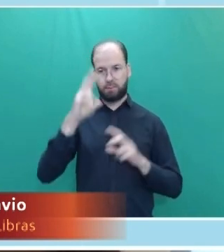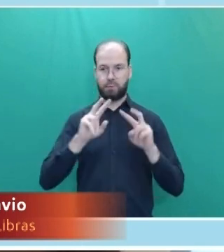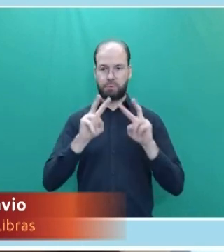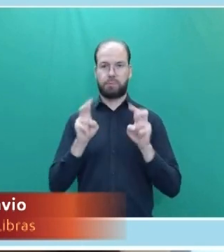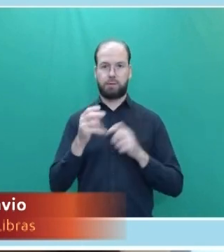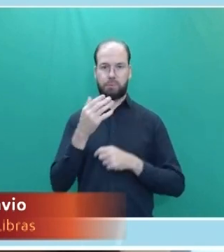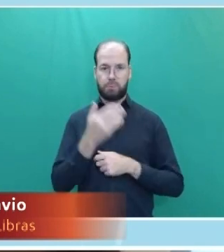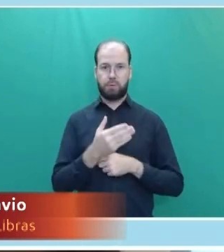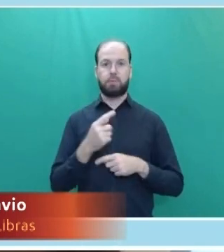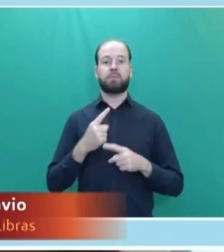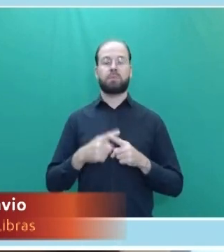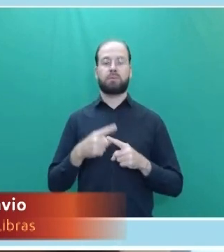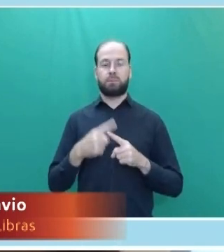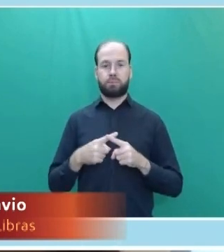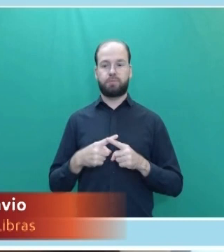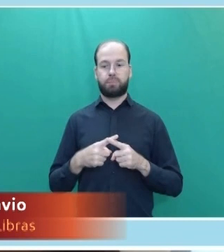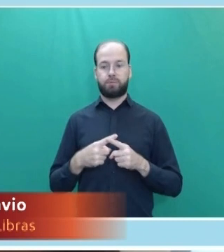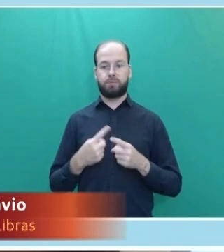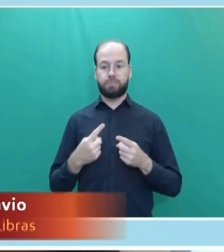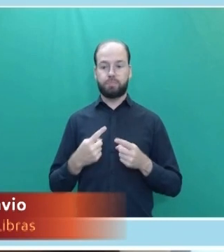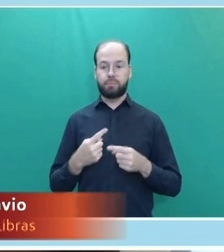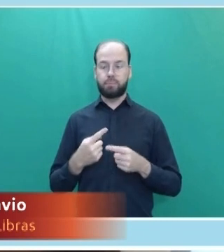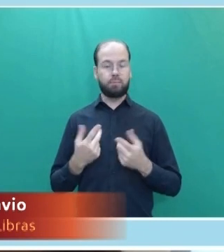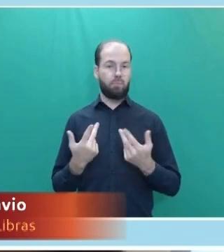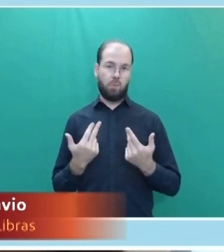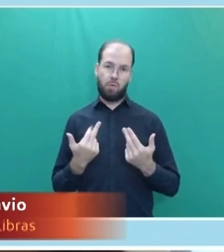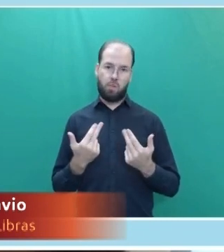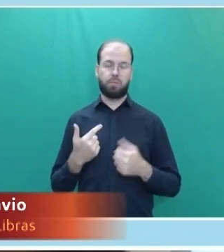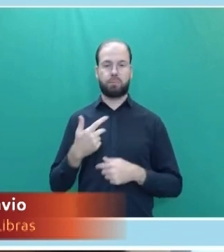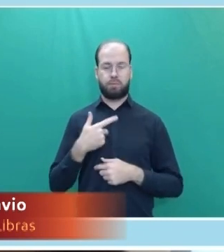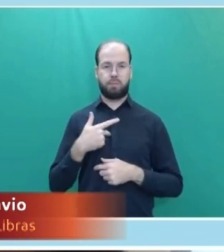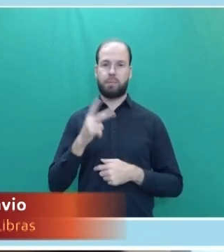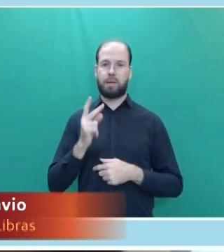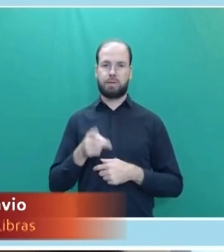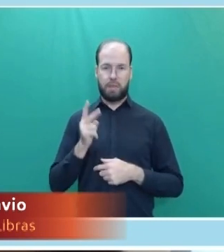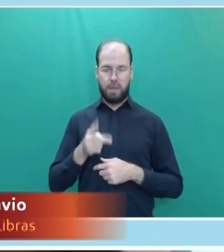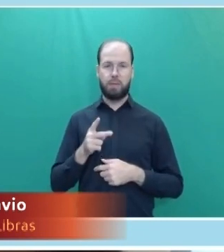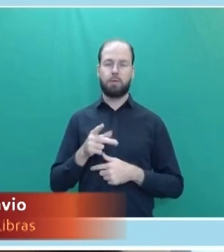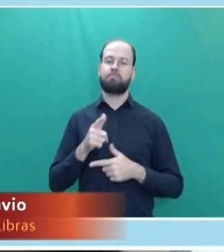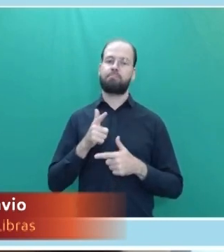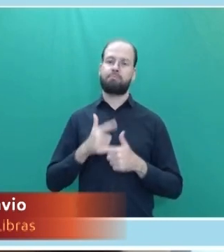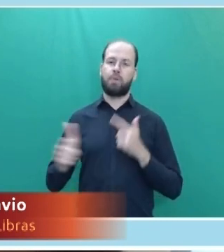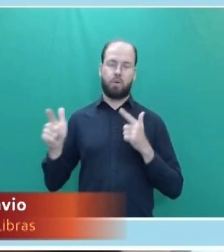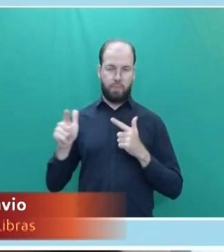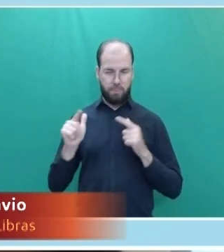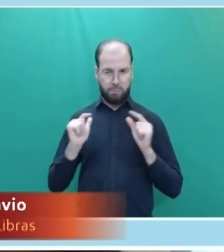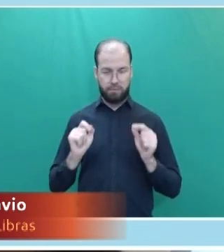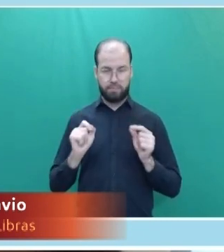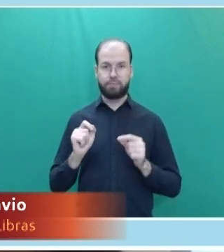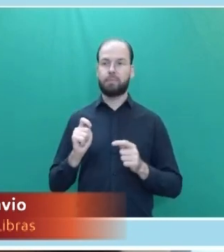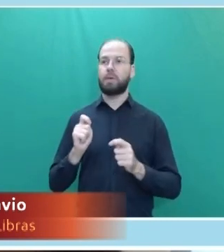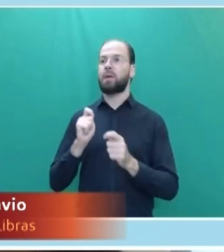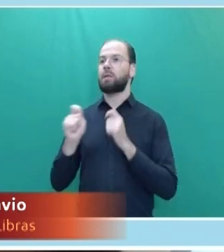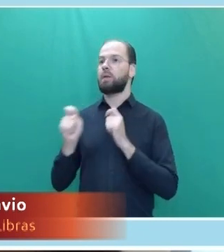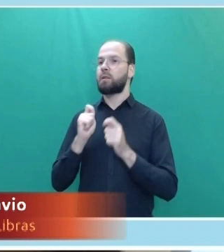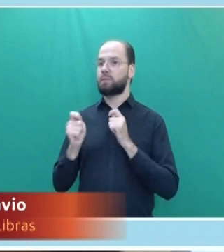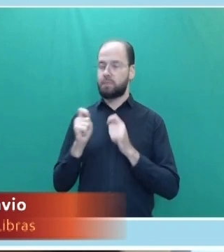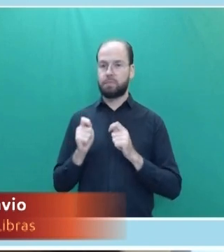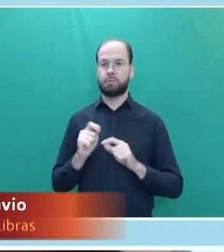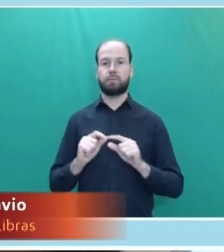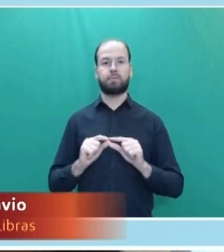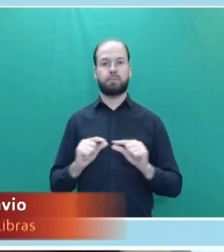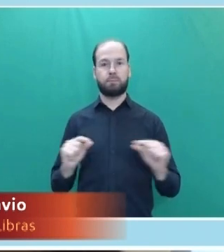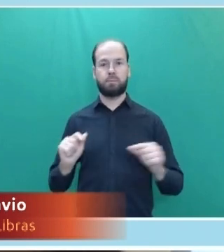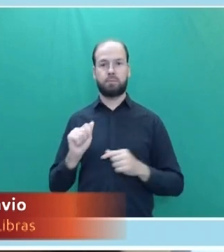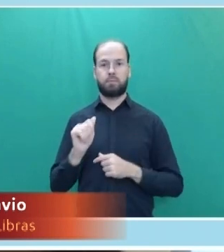né? Porque, ao mesmo tempo, para mim também é sempre um dilema quando, numa entrevista, sai, né? A